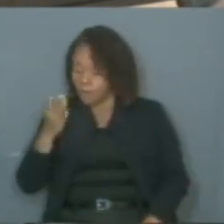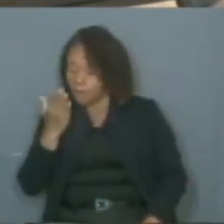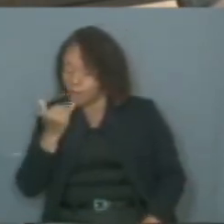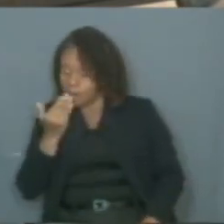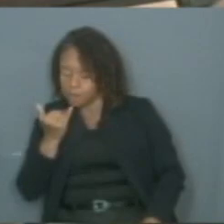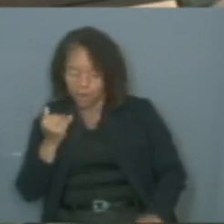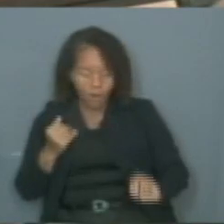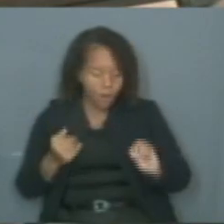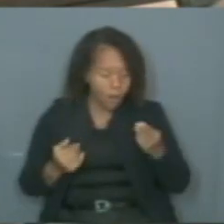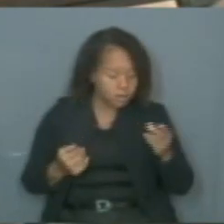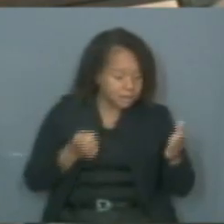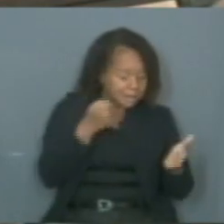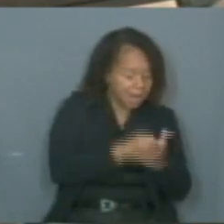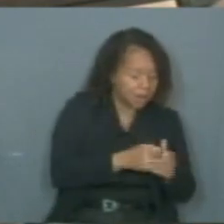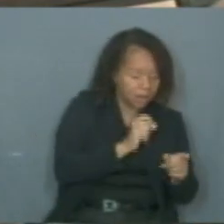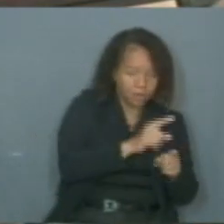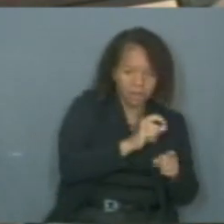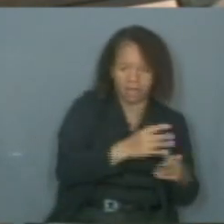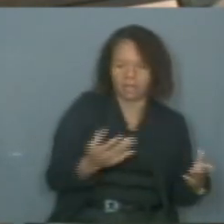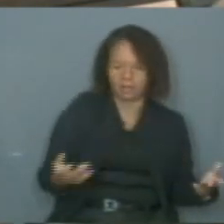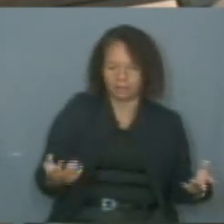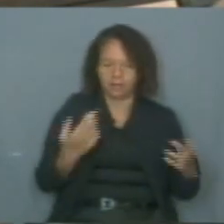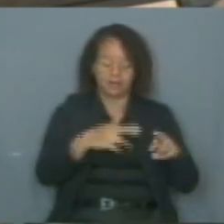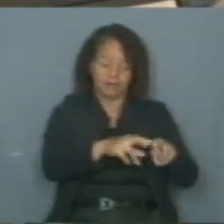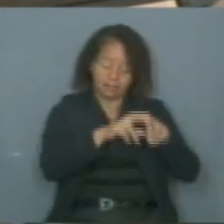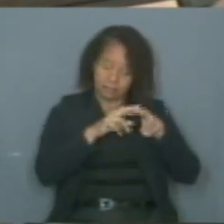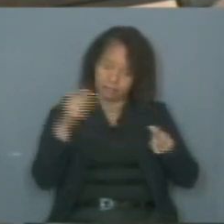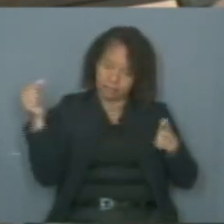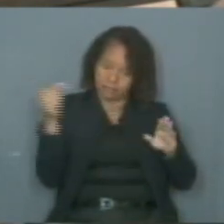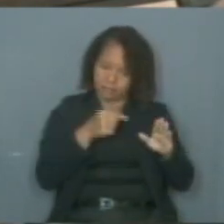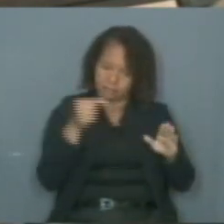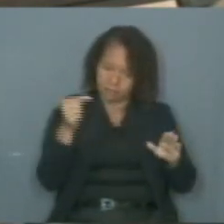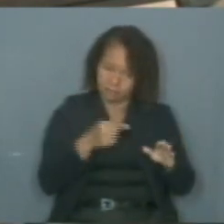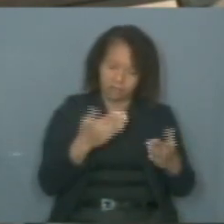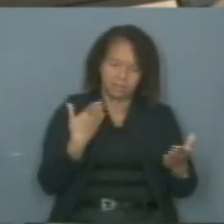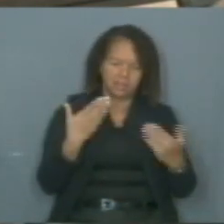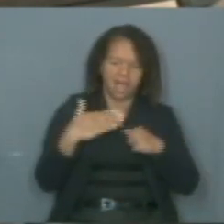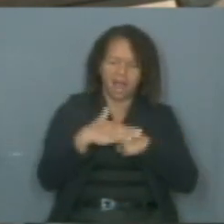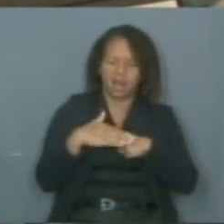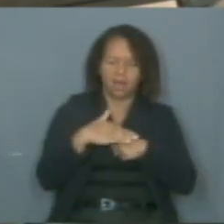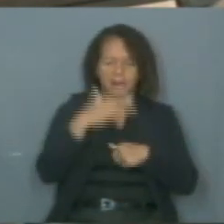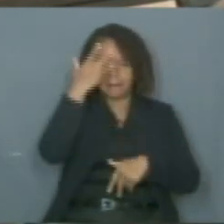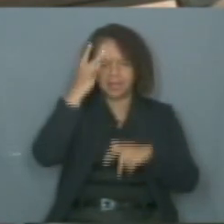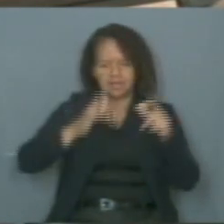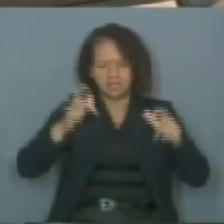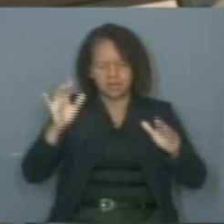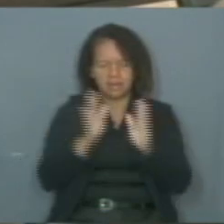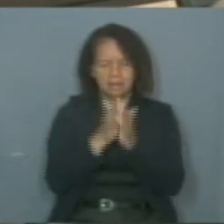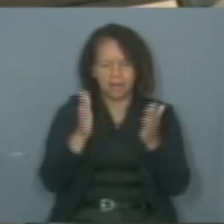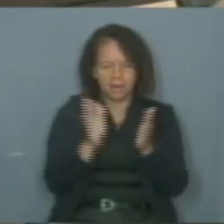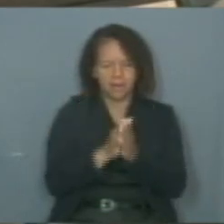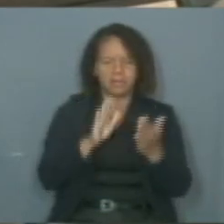come ou se paga um aluguel. Então, esse requerimento, ele não dialoga com as pessoas